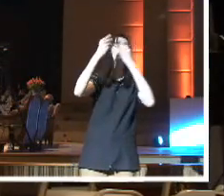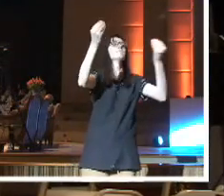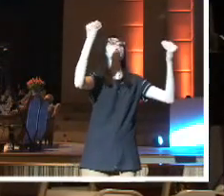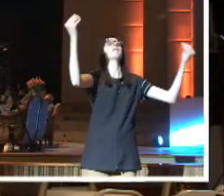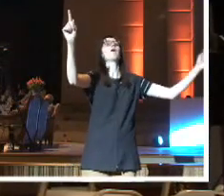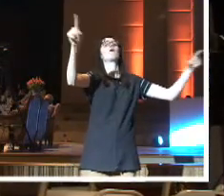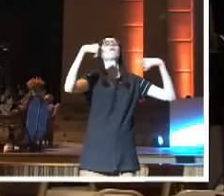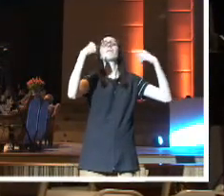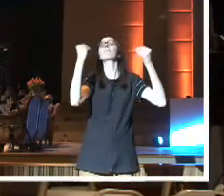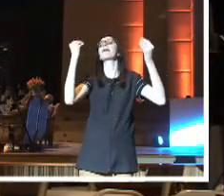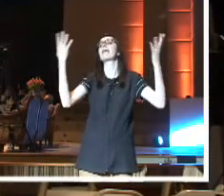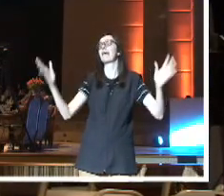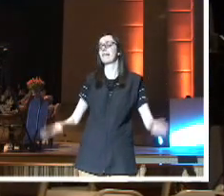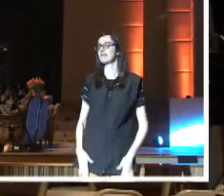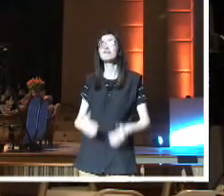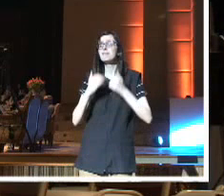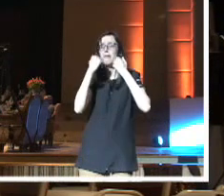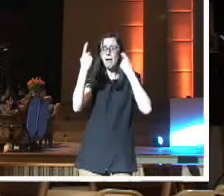ser contra mim?